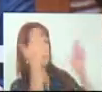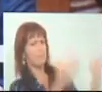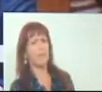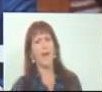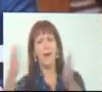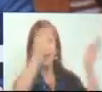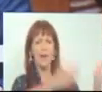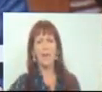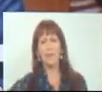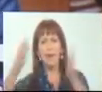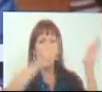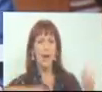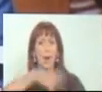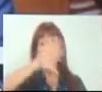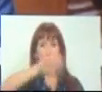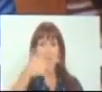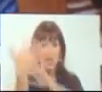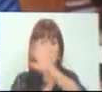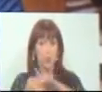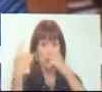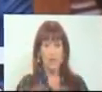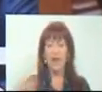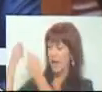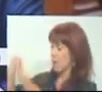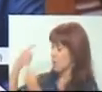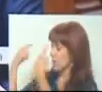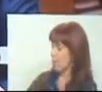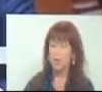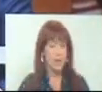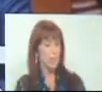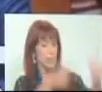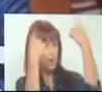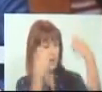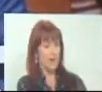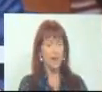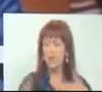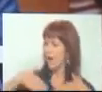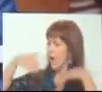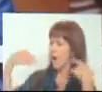produtivo. Um país com uma indústria, com agricultura, com pescas.